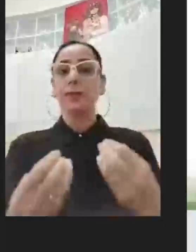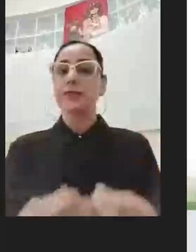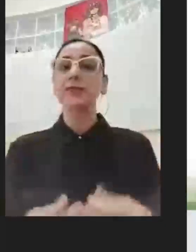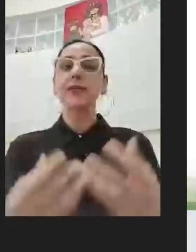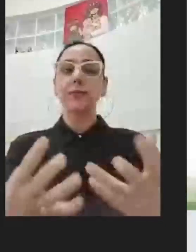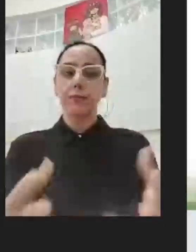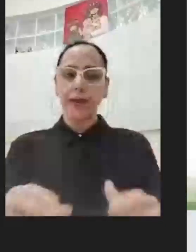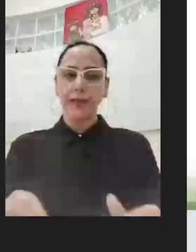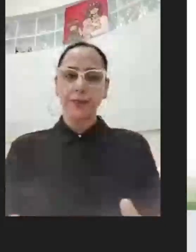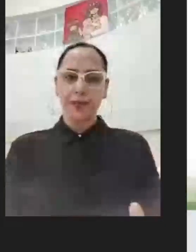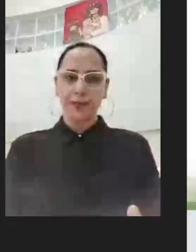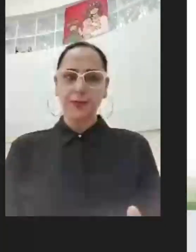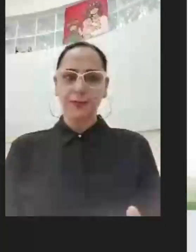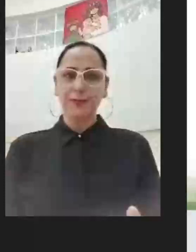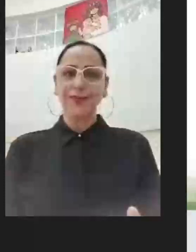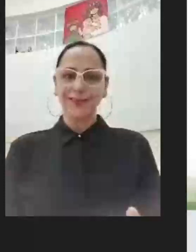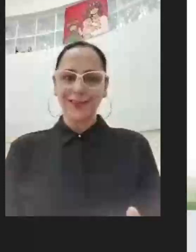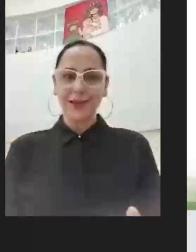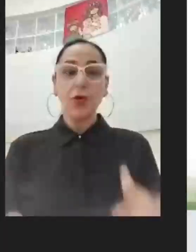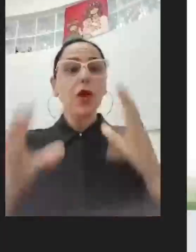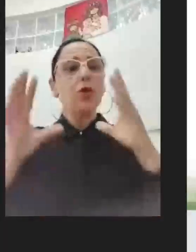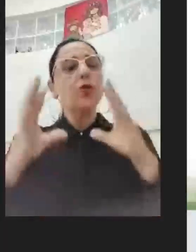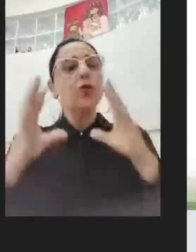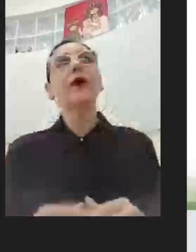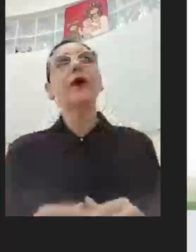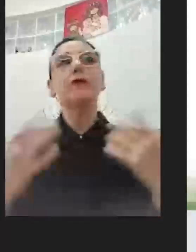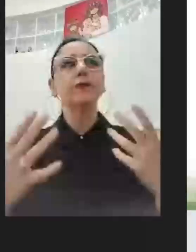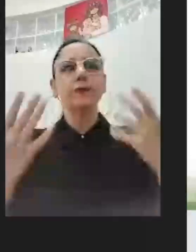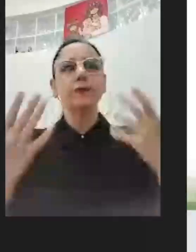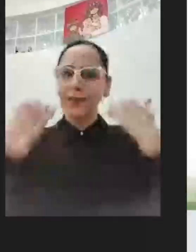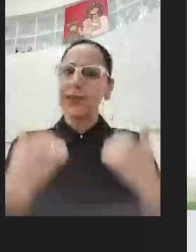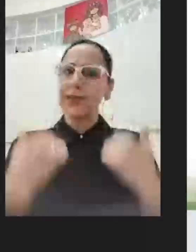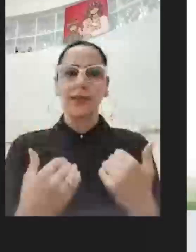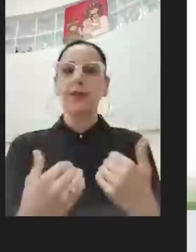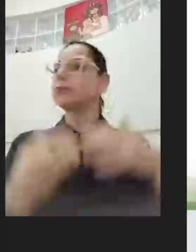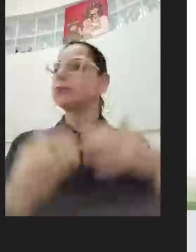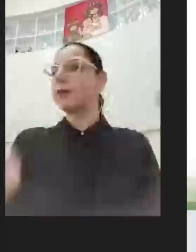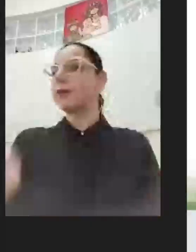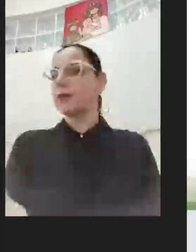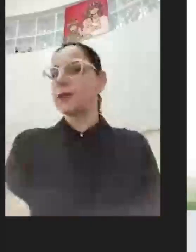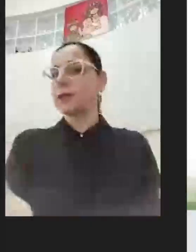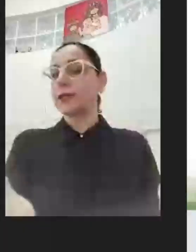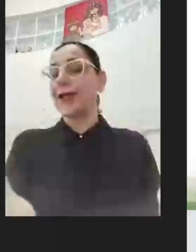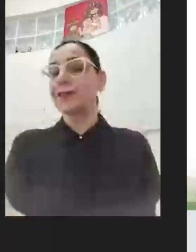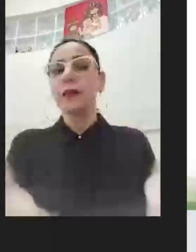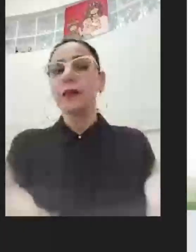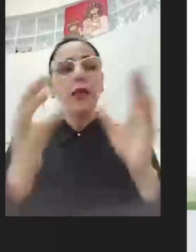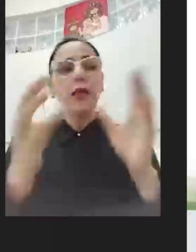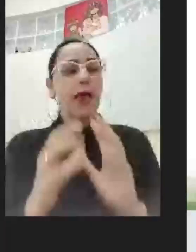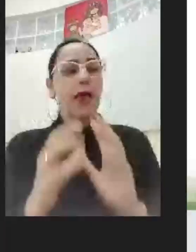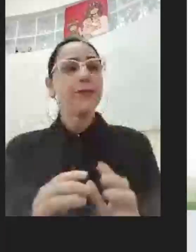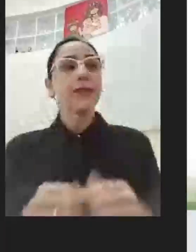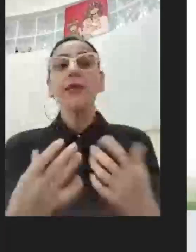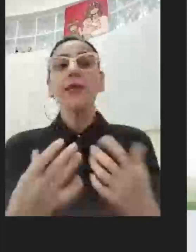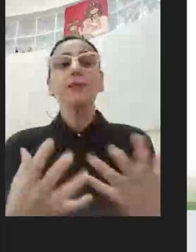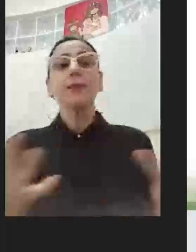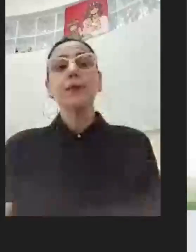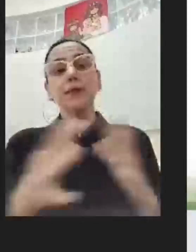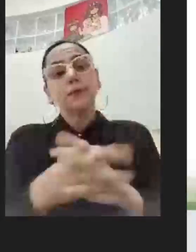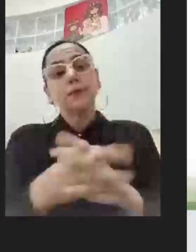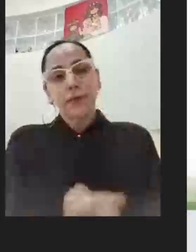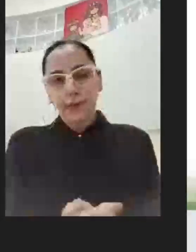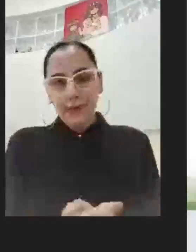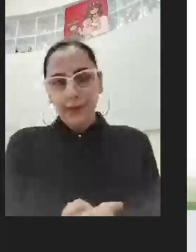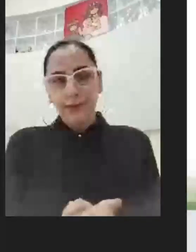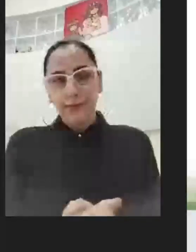importantíssimas. A mãe, ela precisa estar preparada para isso, entendeu? Como é que eu vou saber aqui em casa, não estou mais na maternidade,